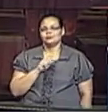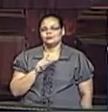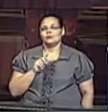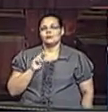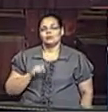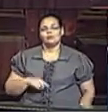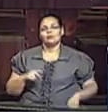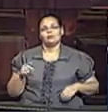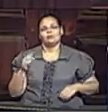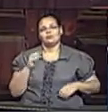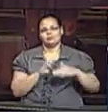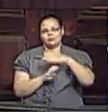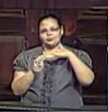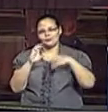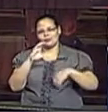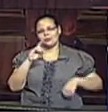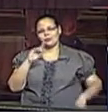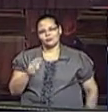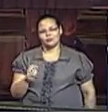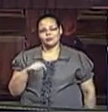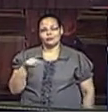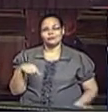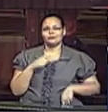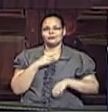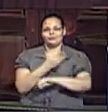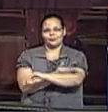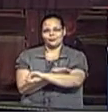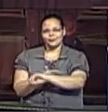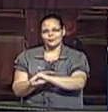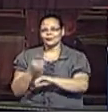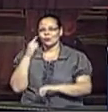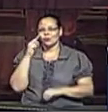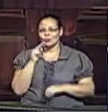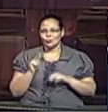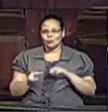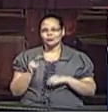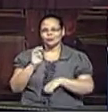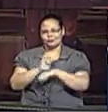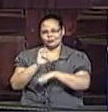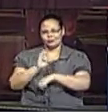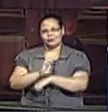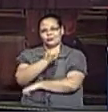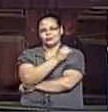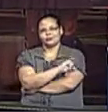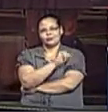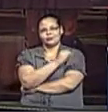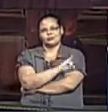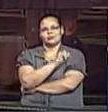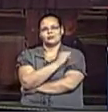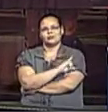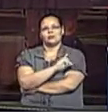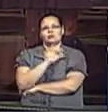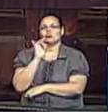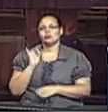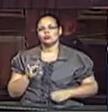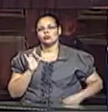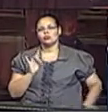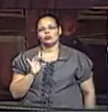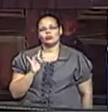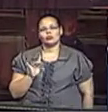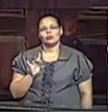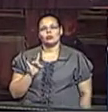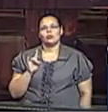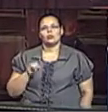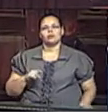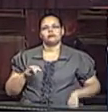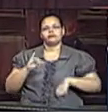SEDAI. A gente tem uma mania de olhar o estado do Rio de Janeiro apenas vendo